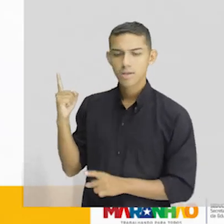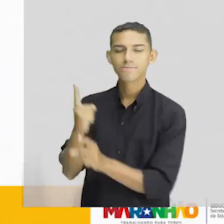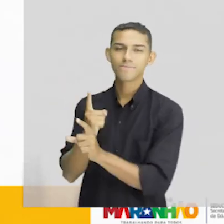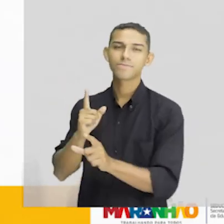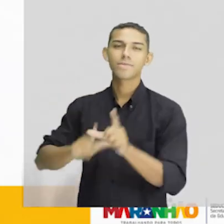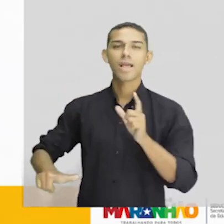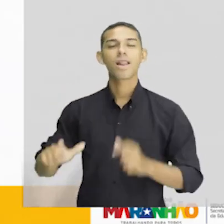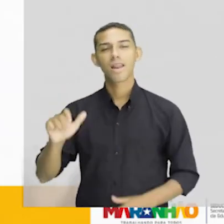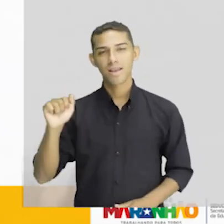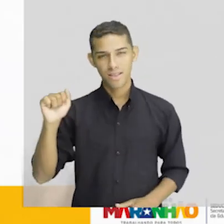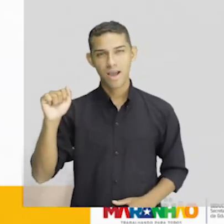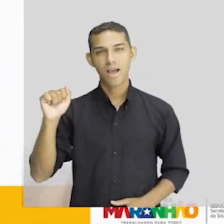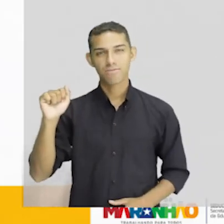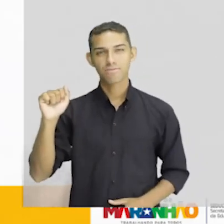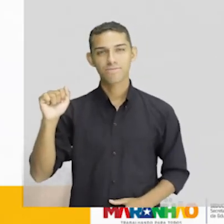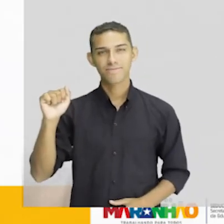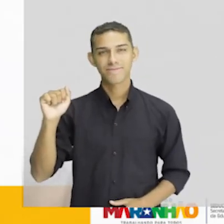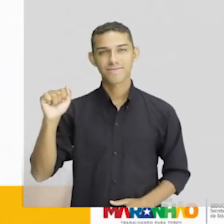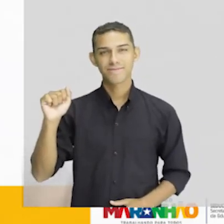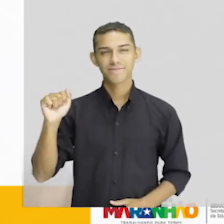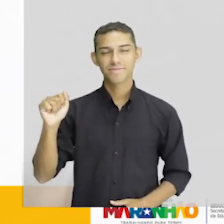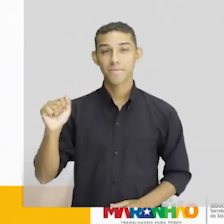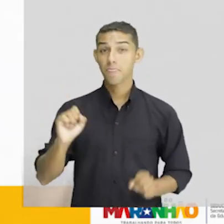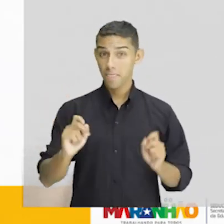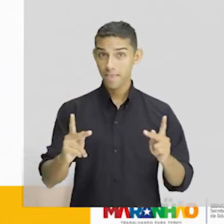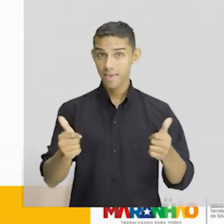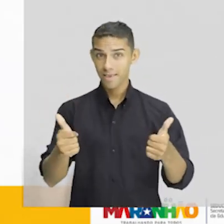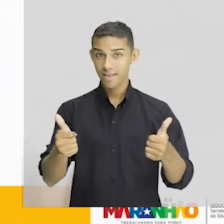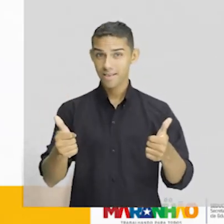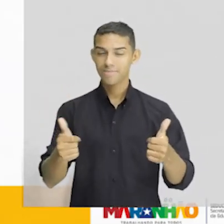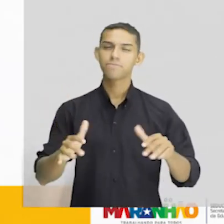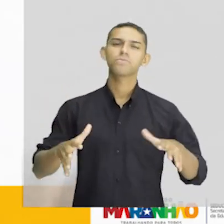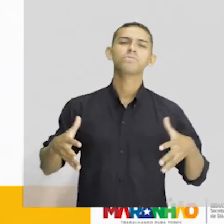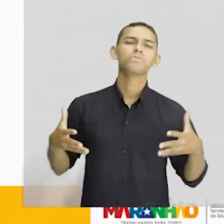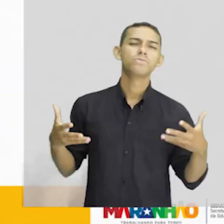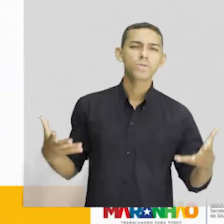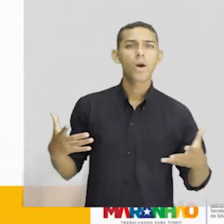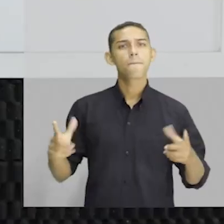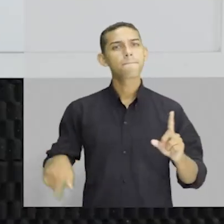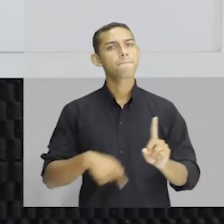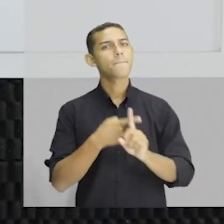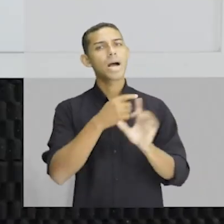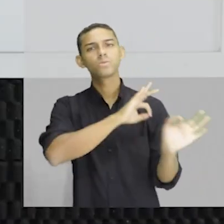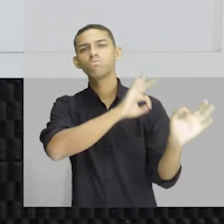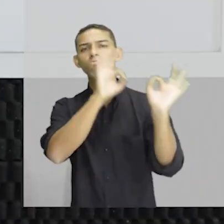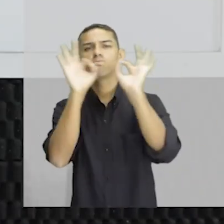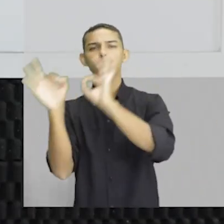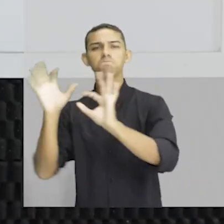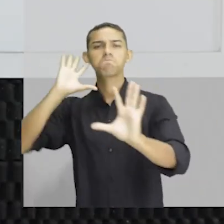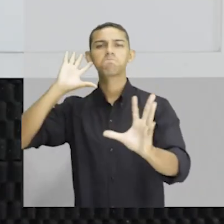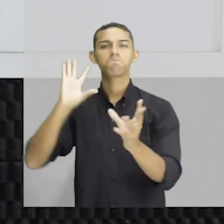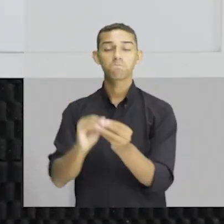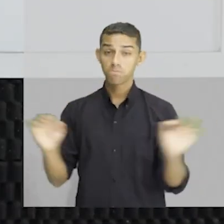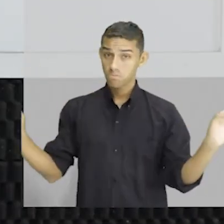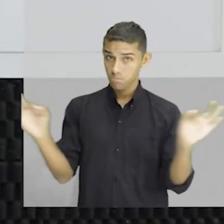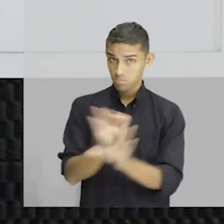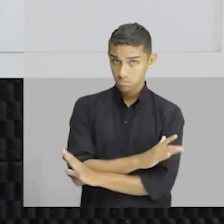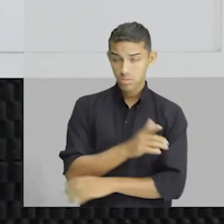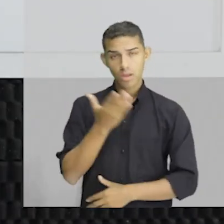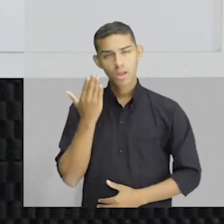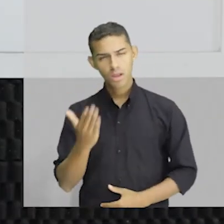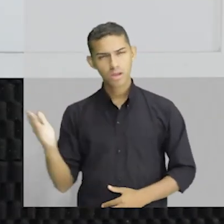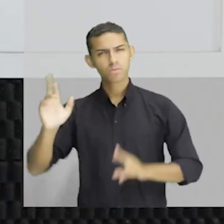resposta certa letra A beleza então mais um vídeo concluído aí